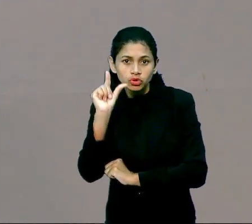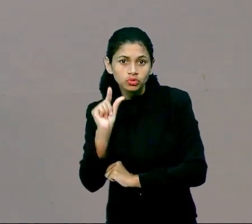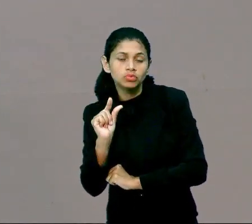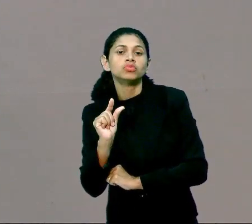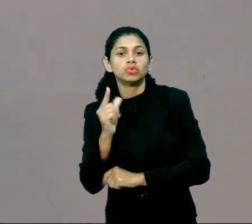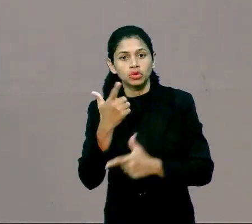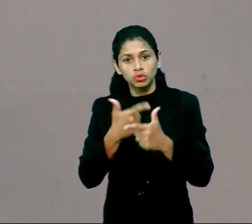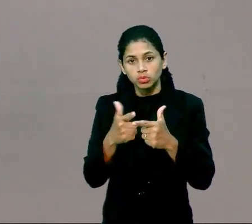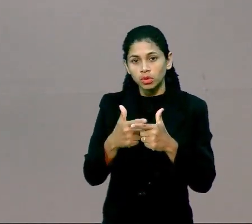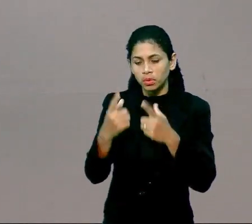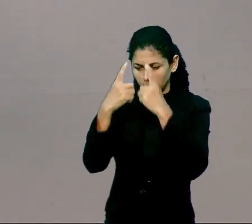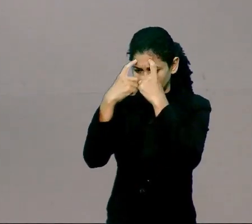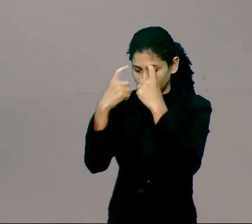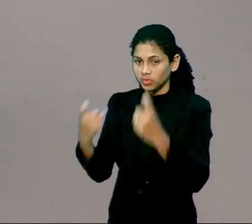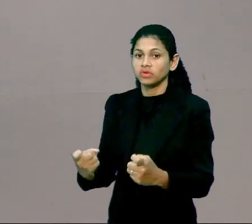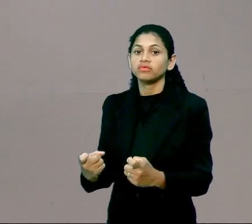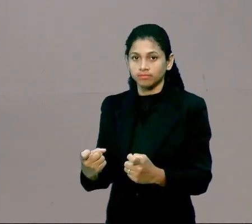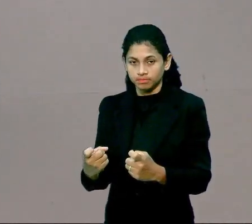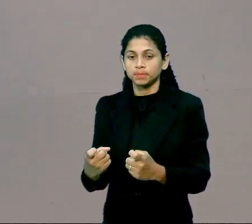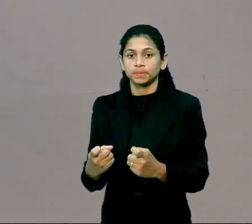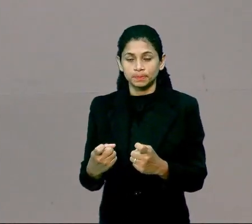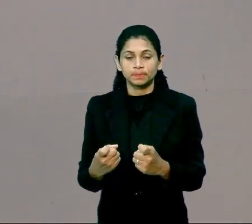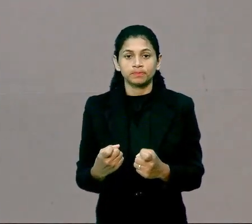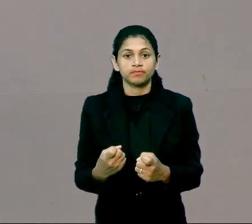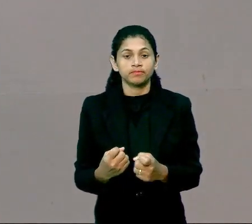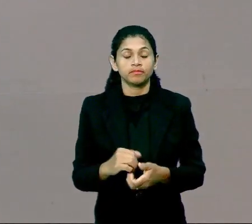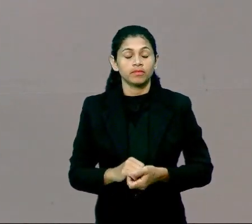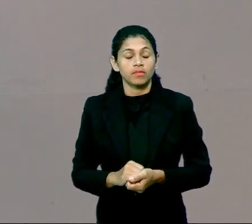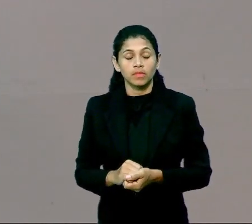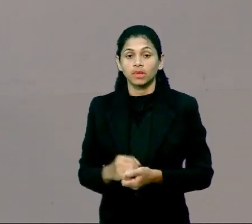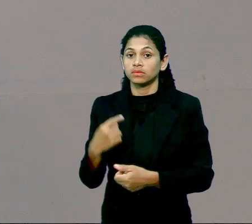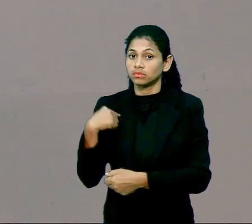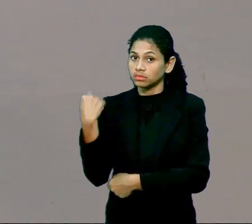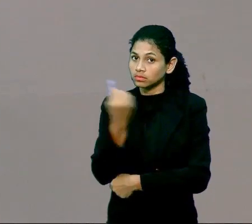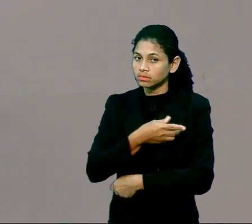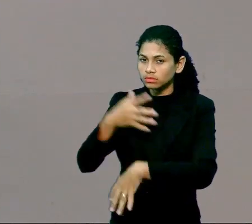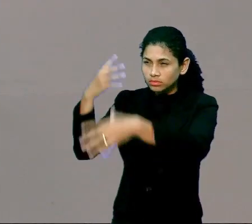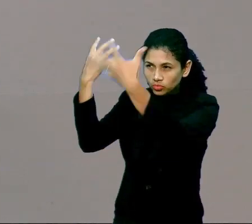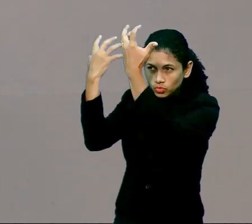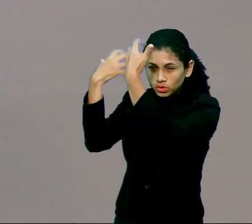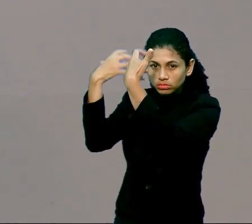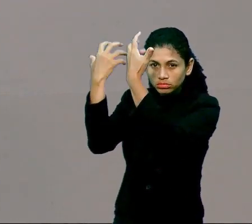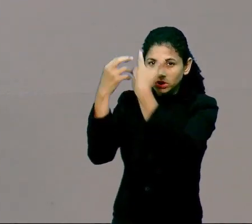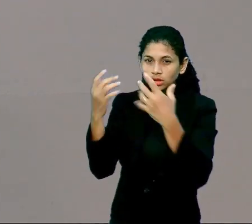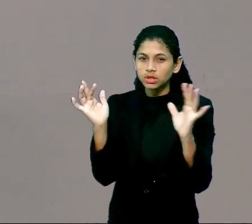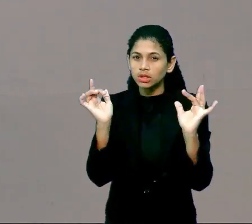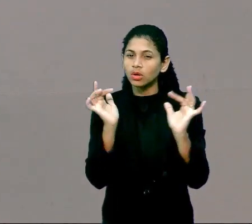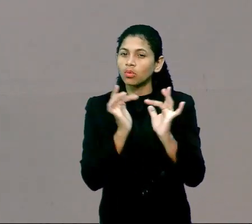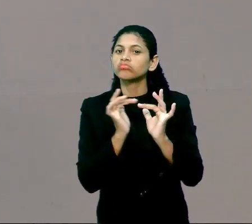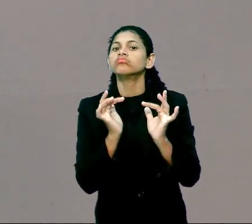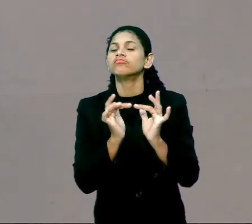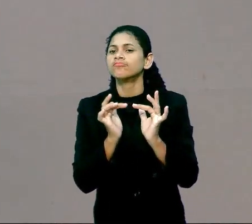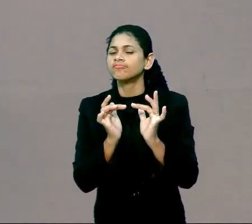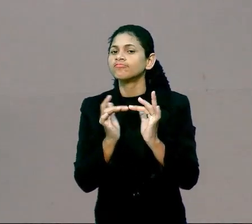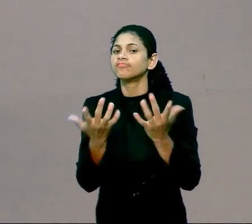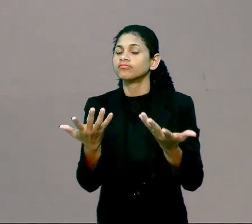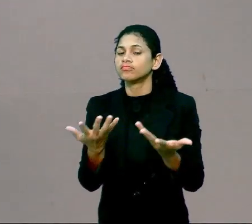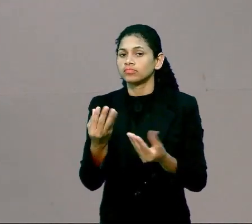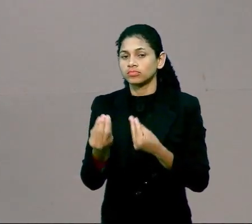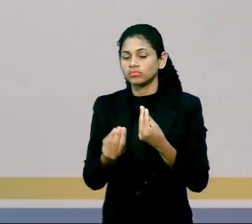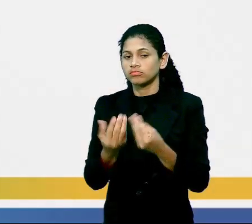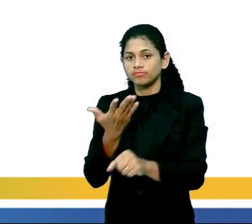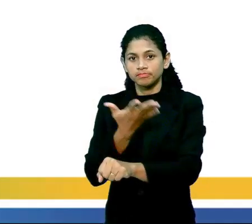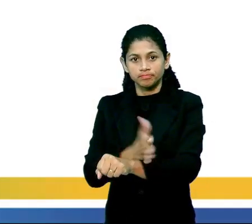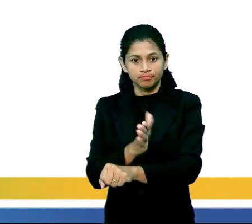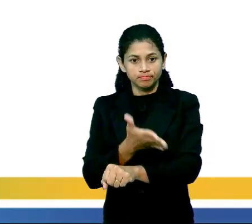gênero, feminicídio. Então, são práticas que a gente começa a refletir e associar devido à prática, né? Devido a